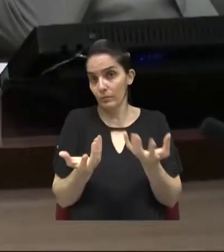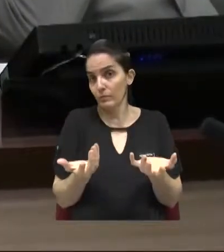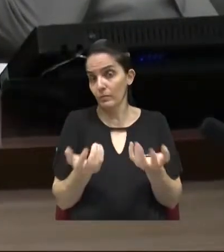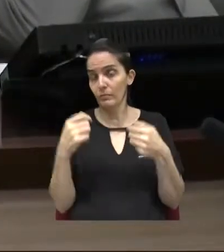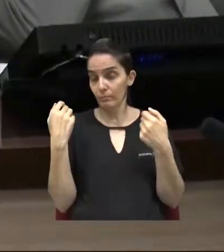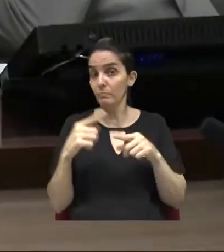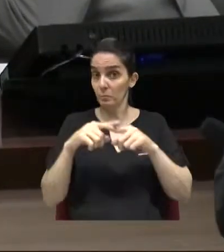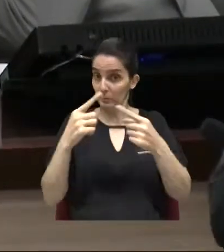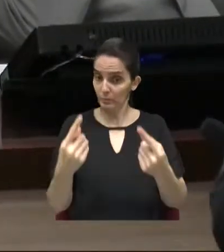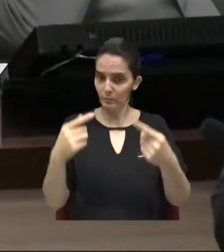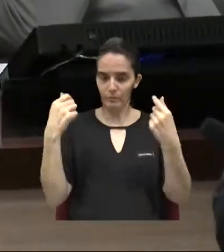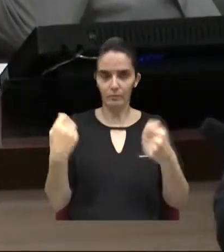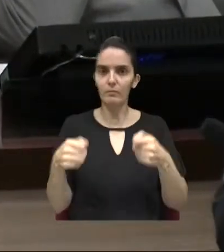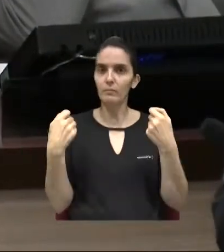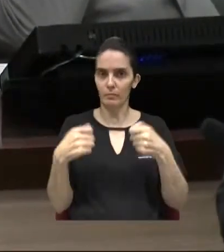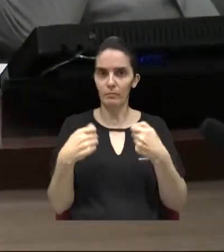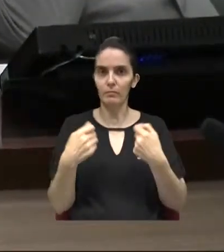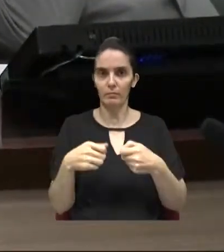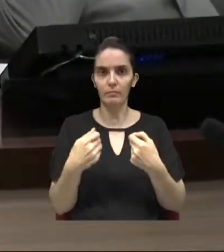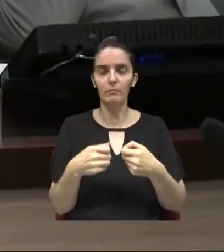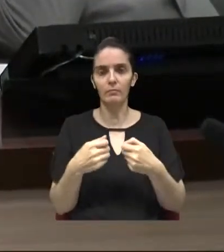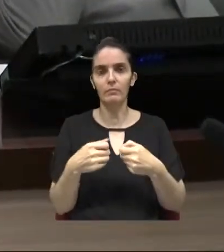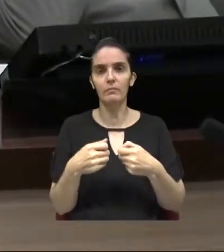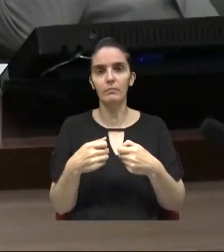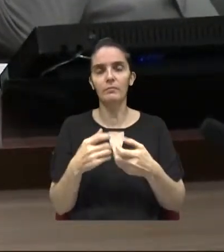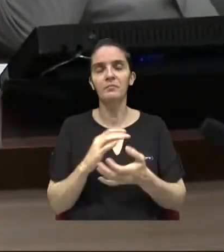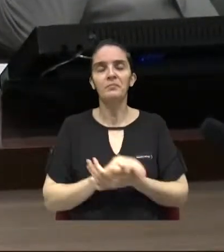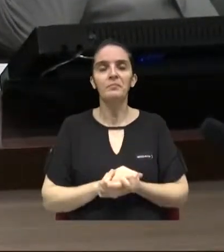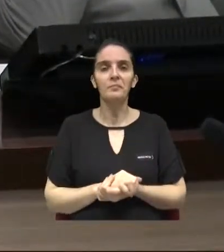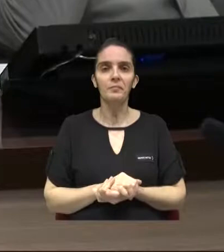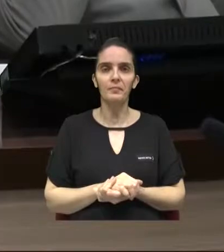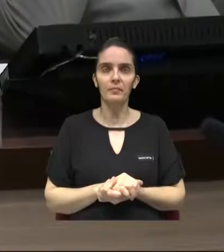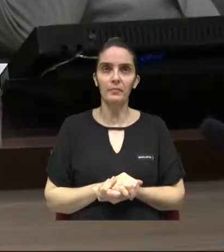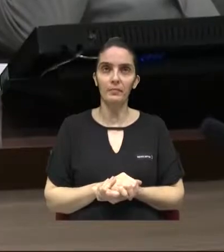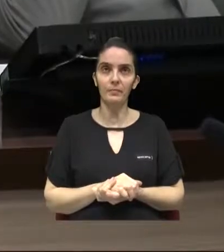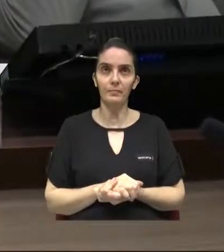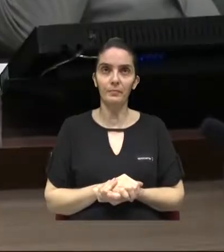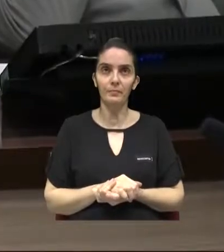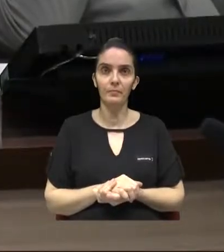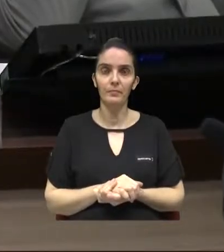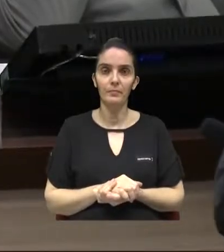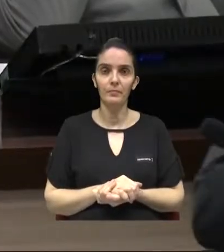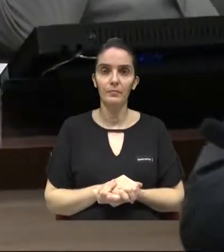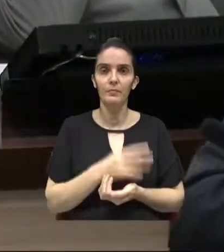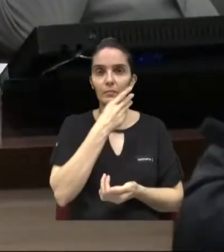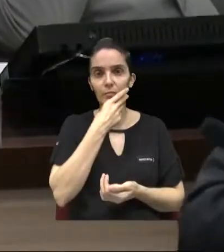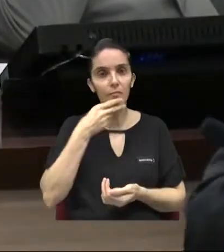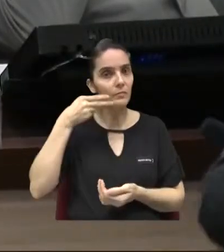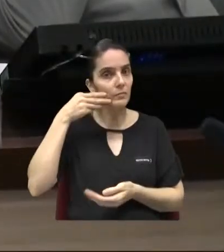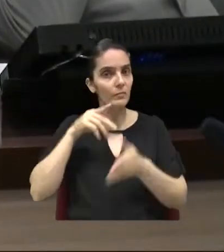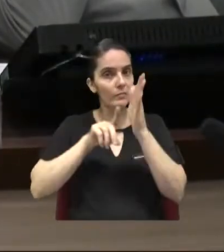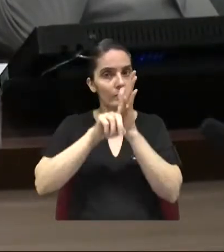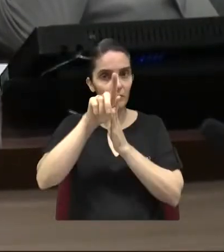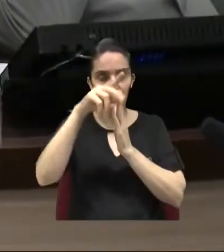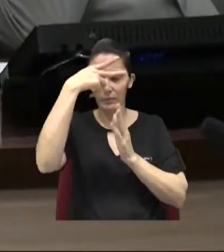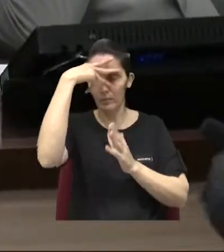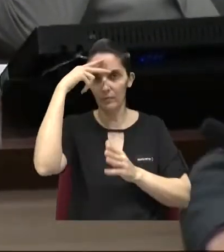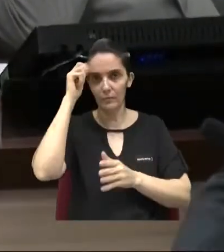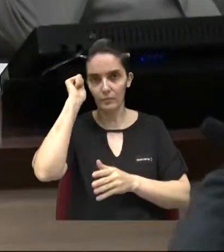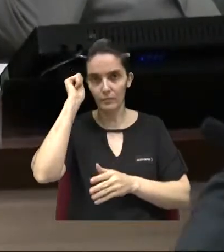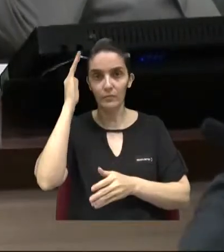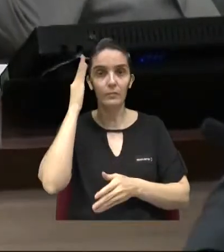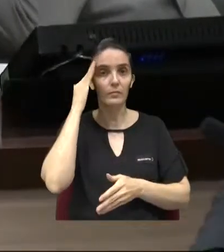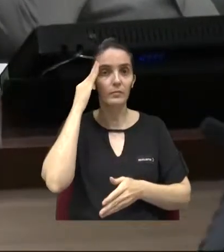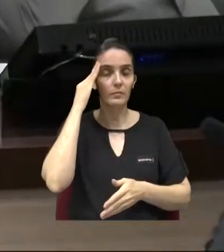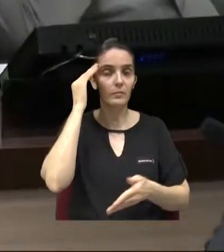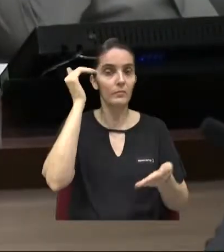adotadas nesses estabelecimentos, nesses prédios. Então, o requerimento é apenas para que o nosso secretário, que a